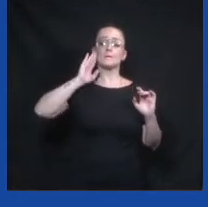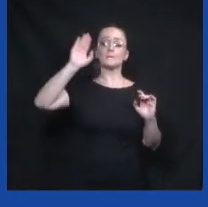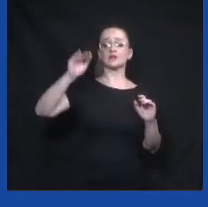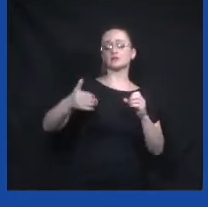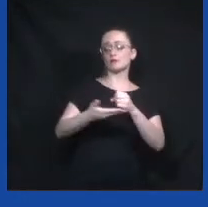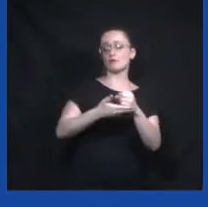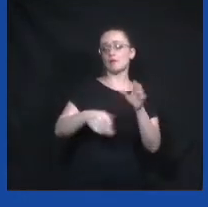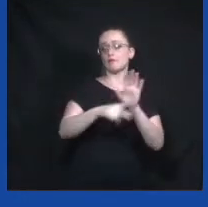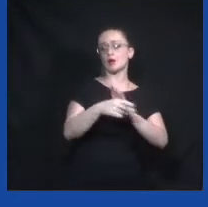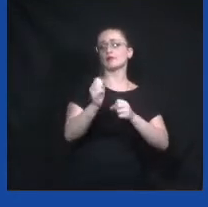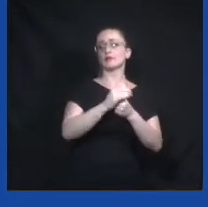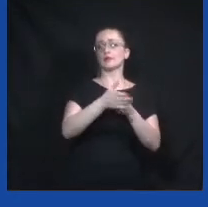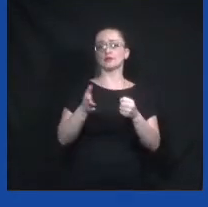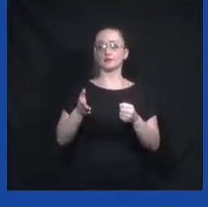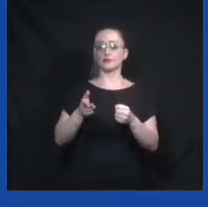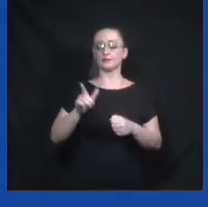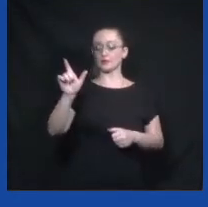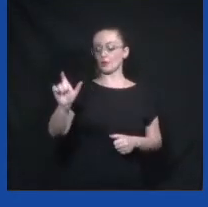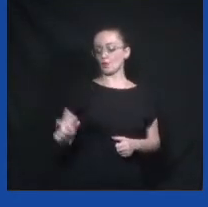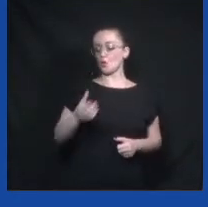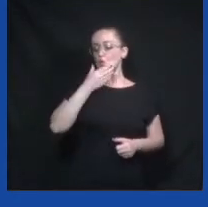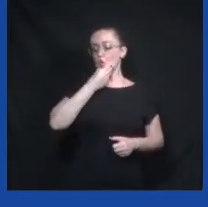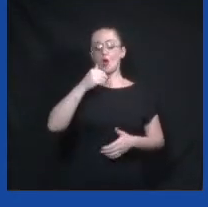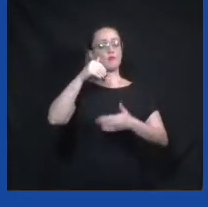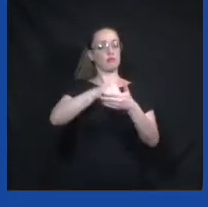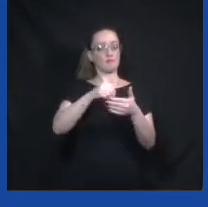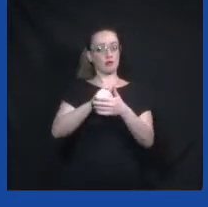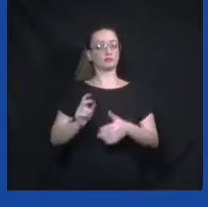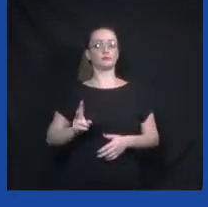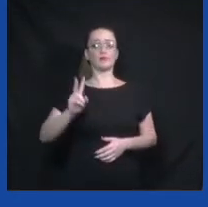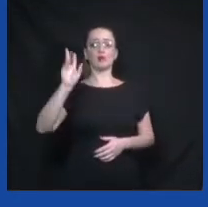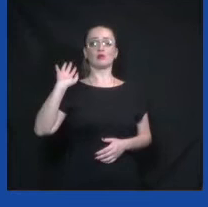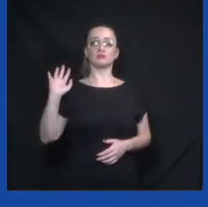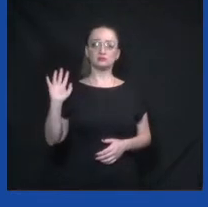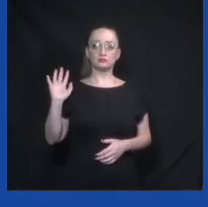representativa. Um homem, um voto, um valor. Né?